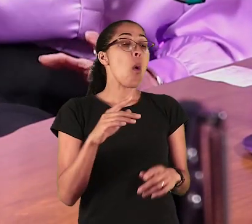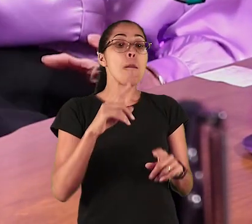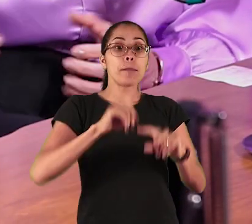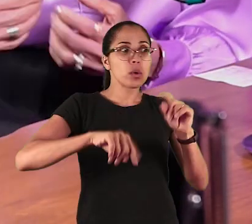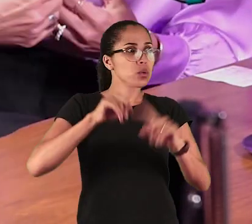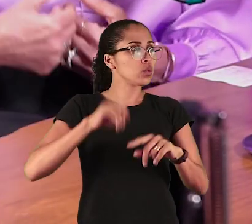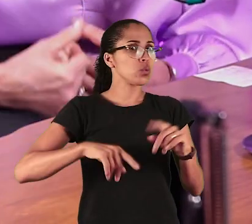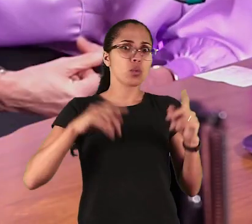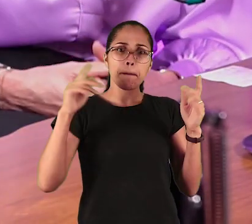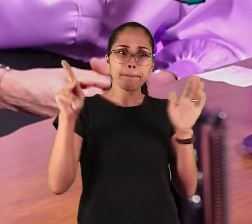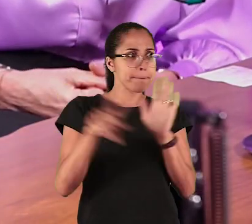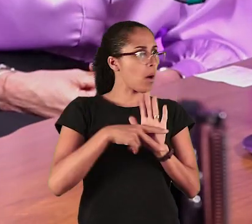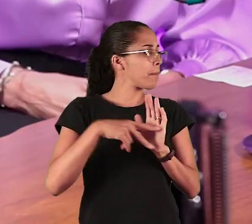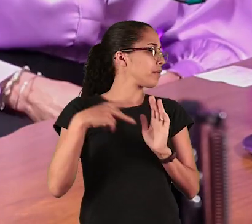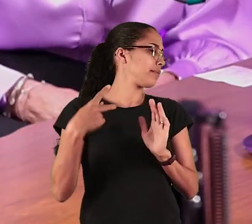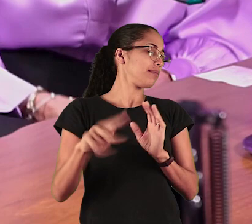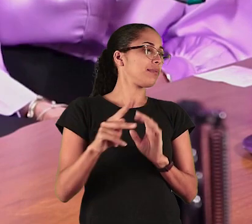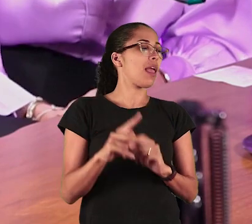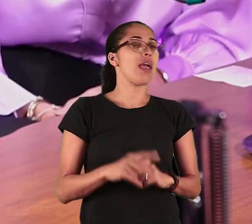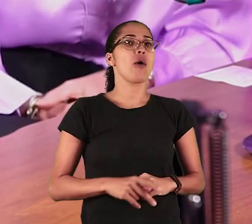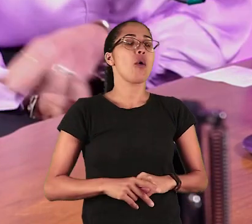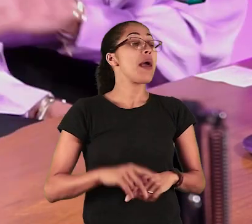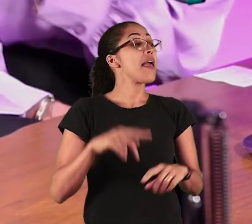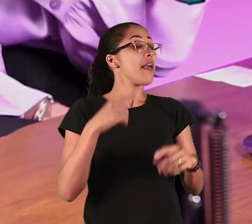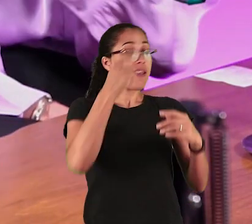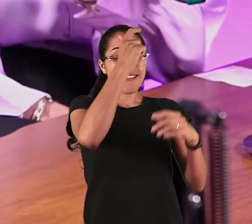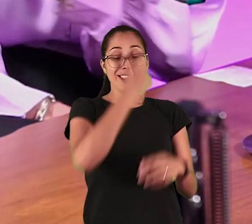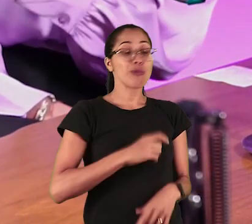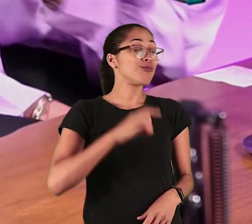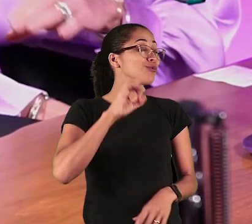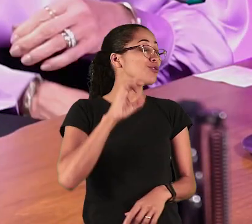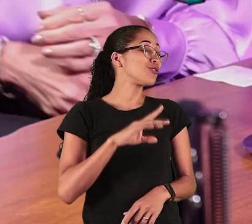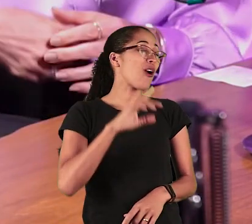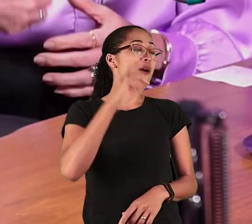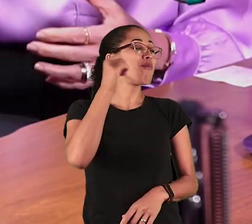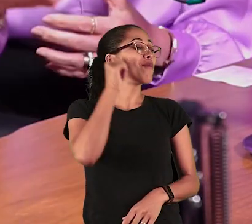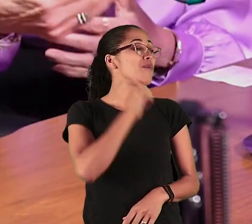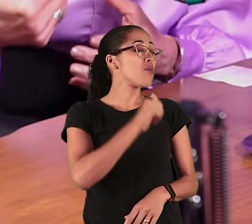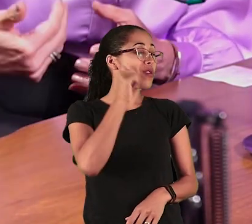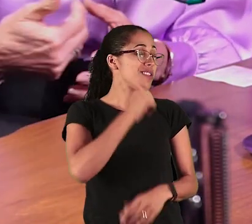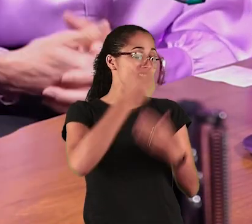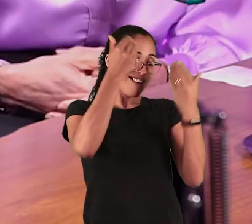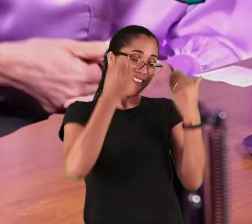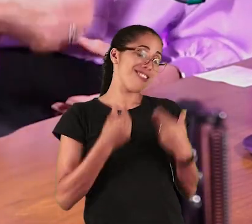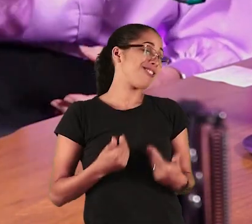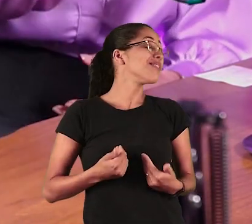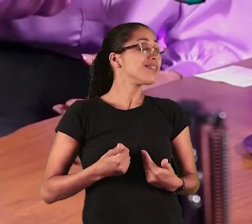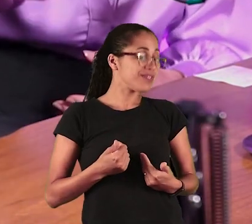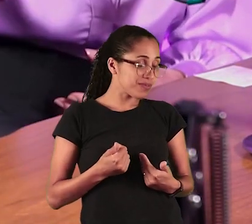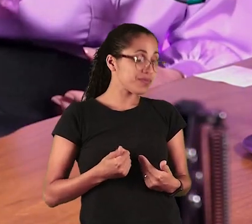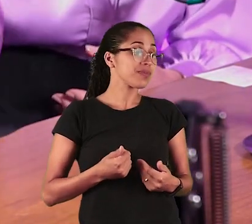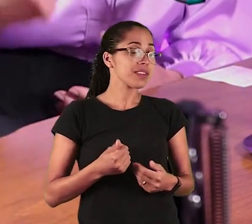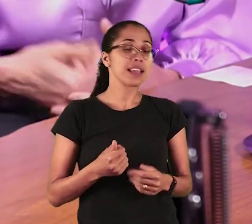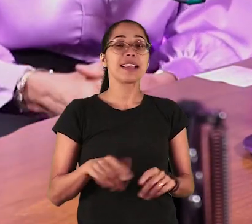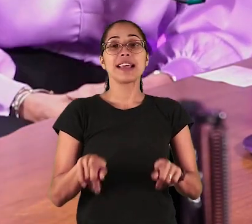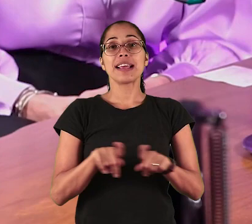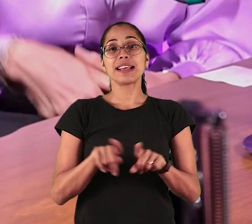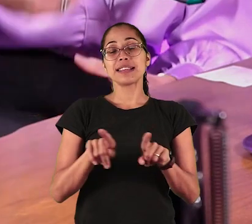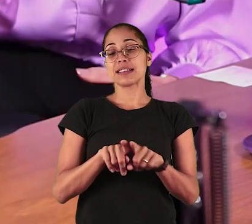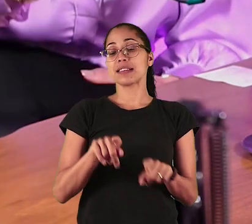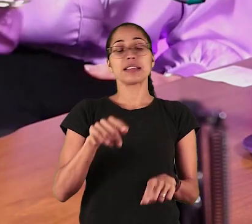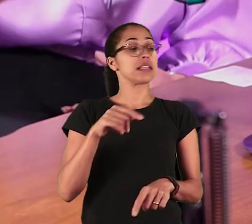só de o homem né porque eu era a única mulher em todas indariavelmente em todas as reuniões os meus clientes eram bancos como